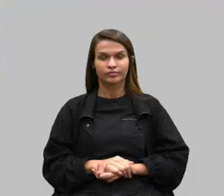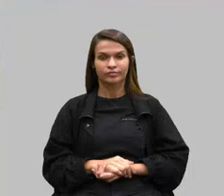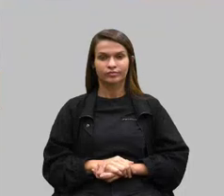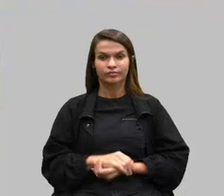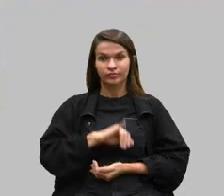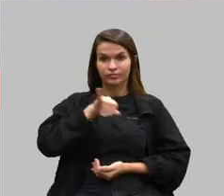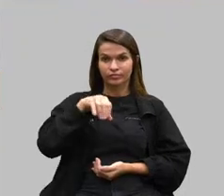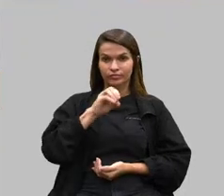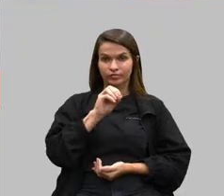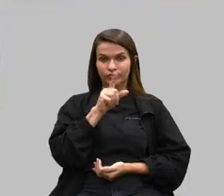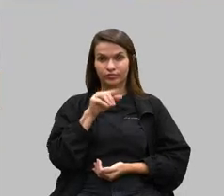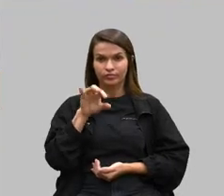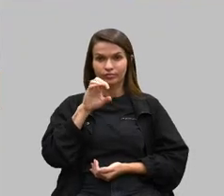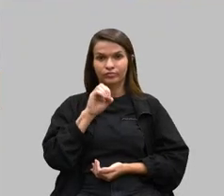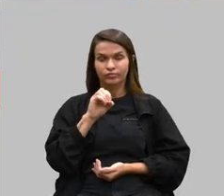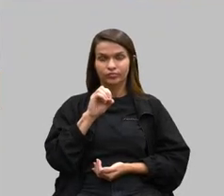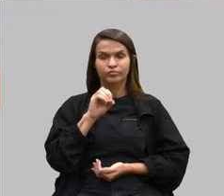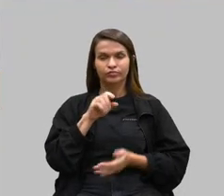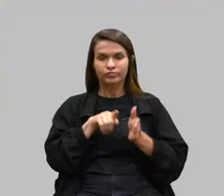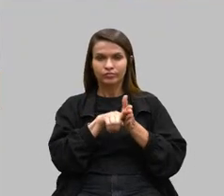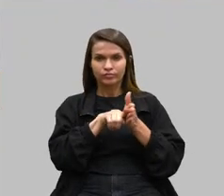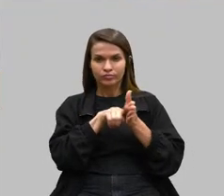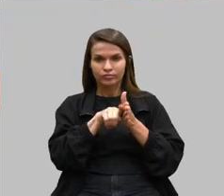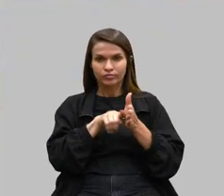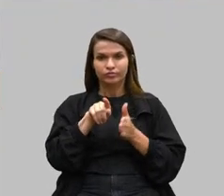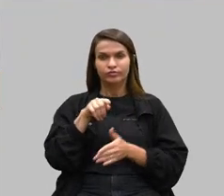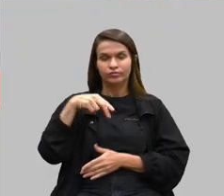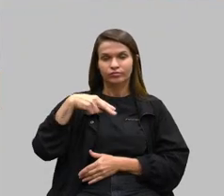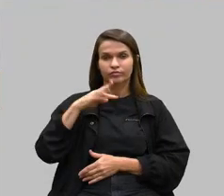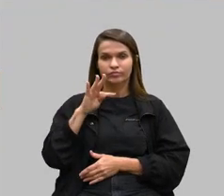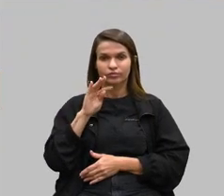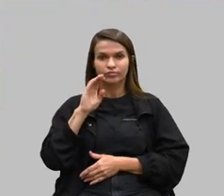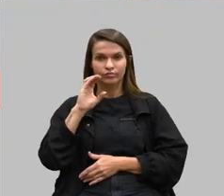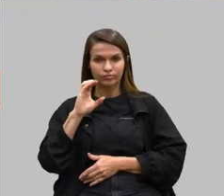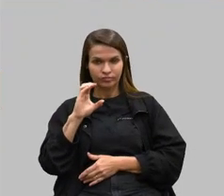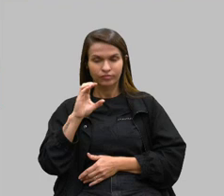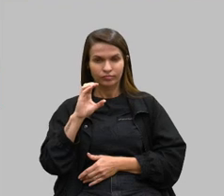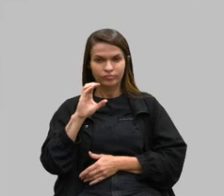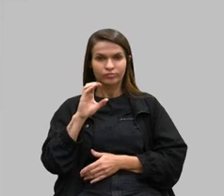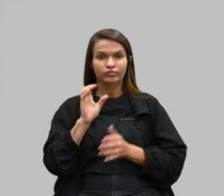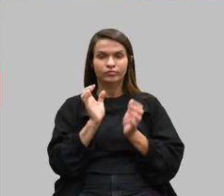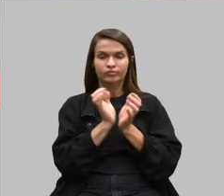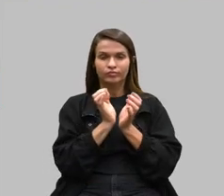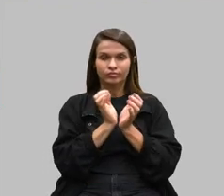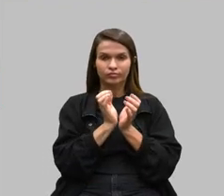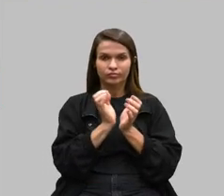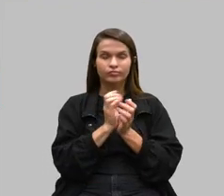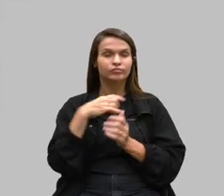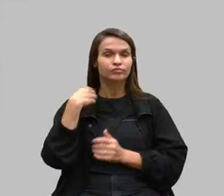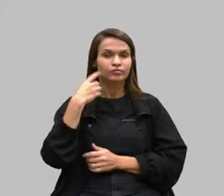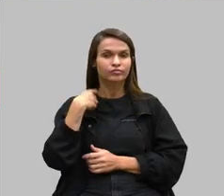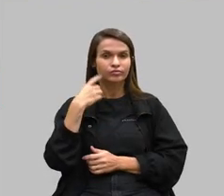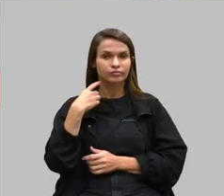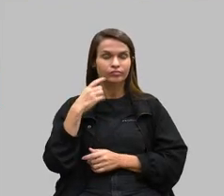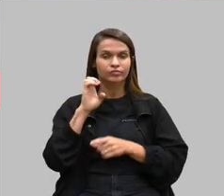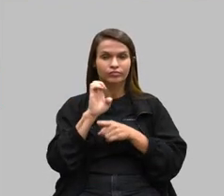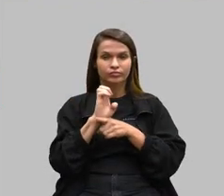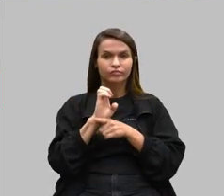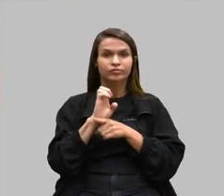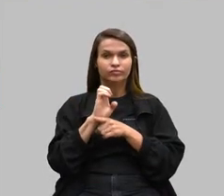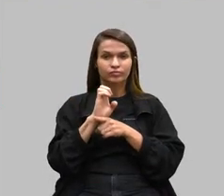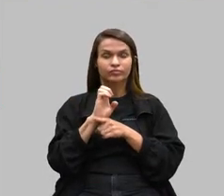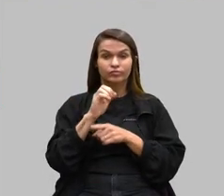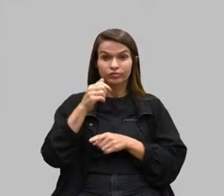João Leite consultor da MTC multimodal Caravelas sa deputado estadual por sete